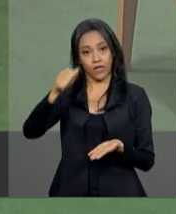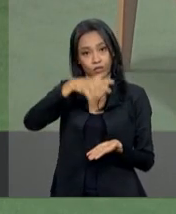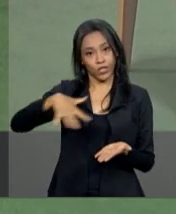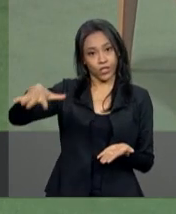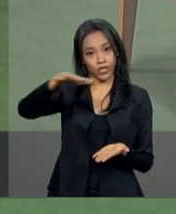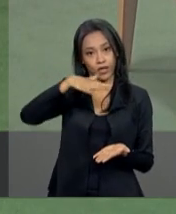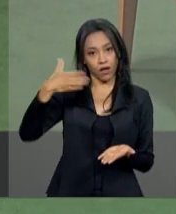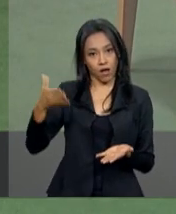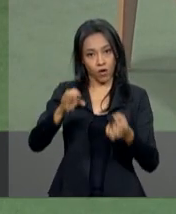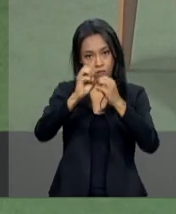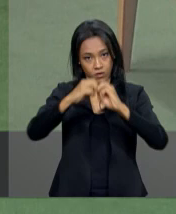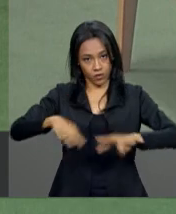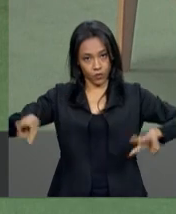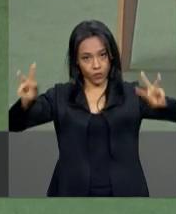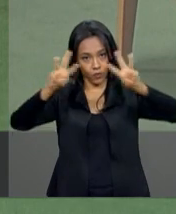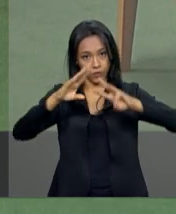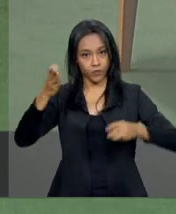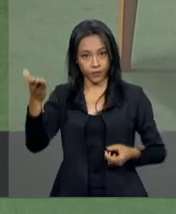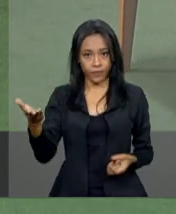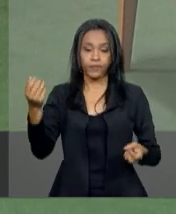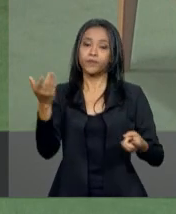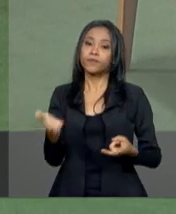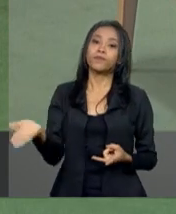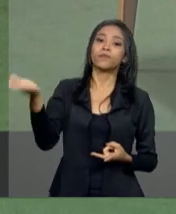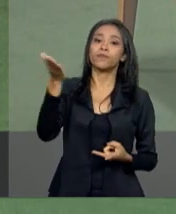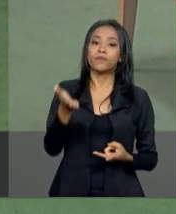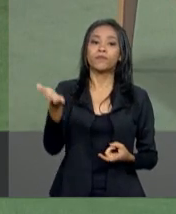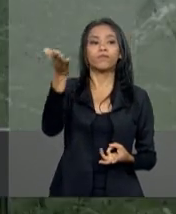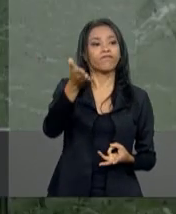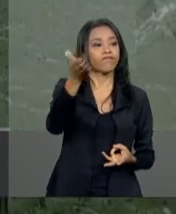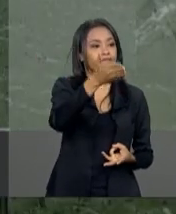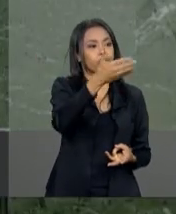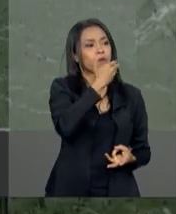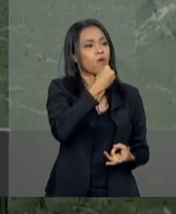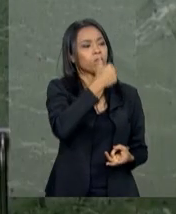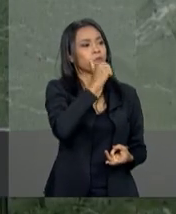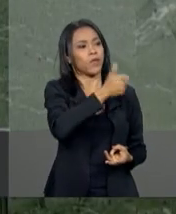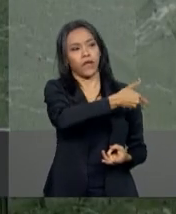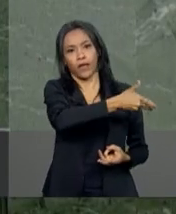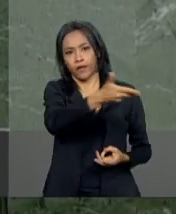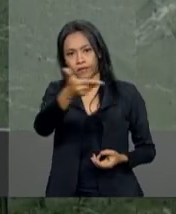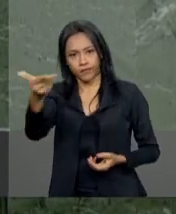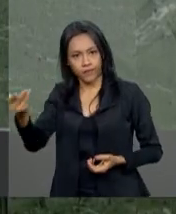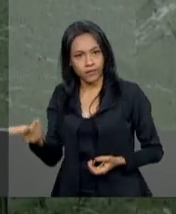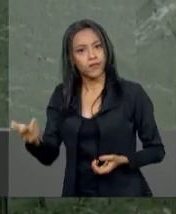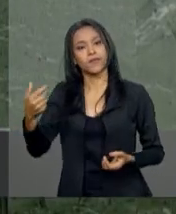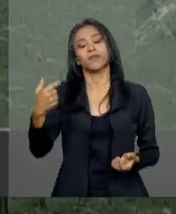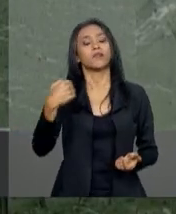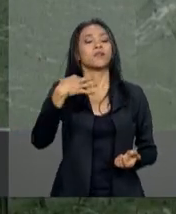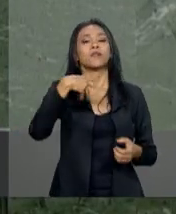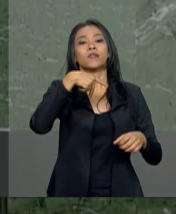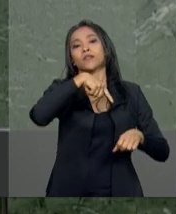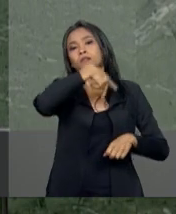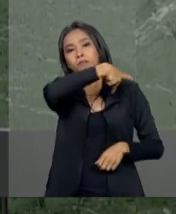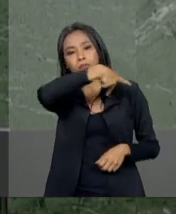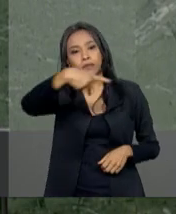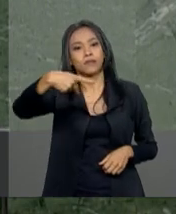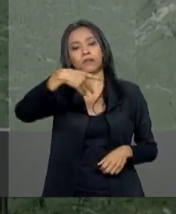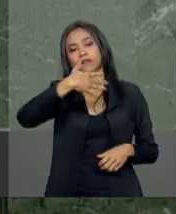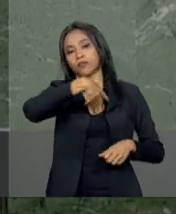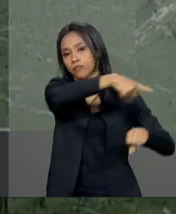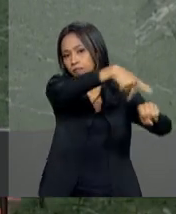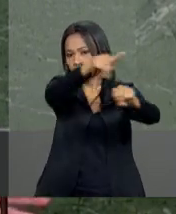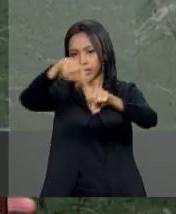guterres senhoras e senhores chefes de estado de delegação senhoras e os senhores